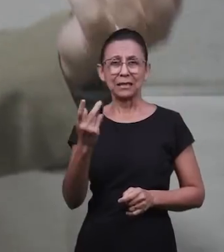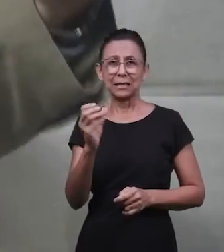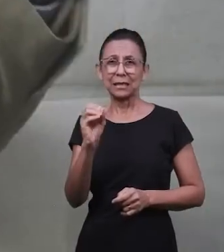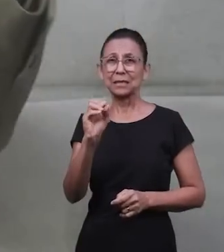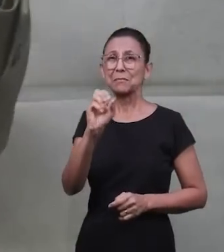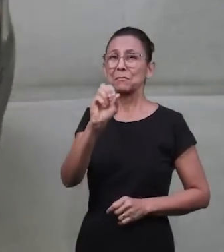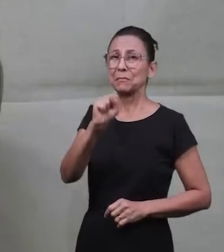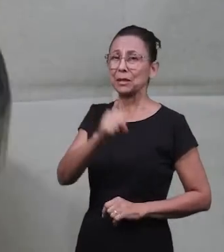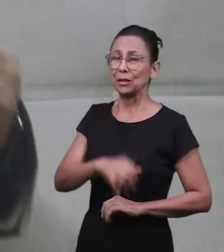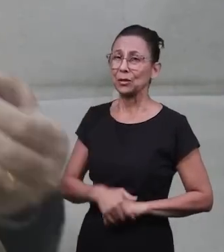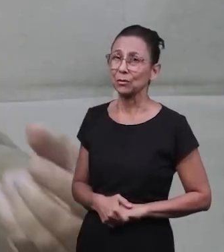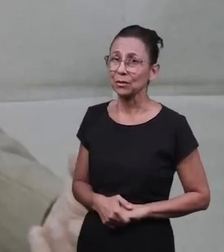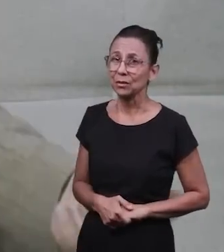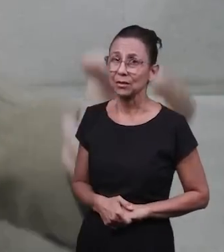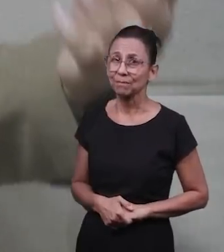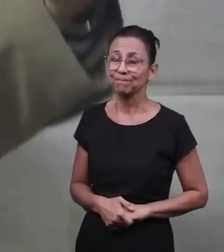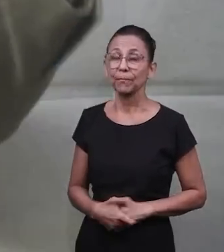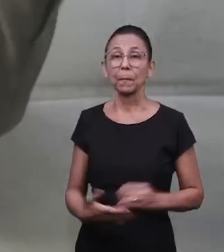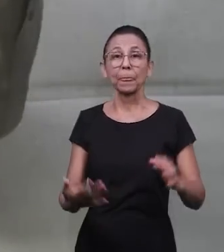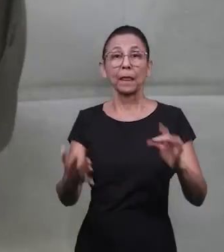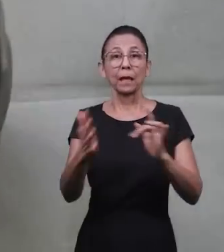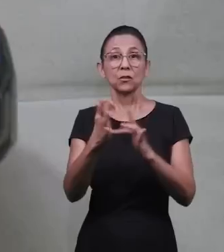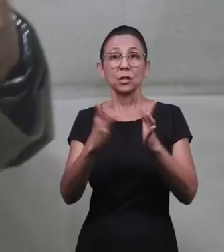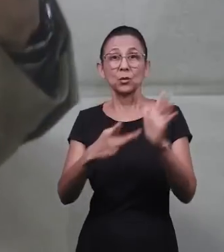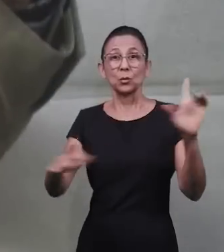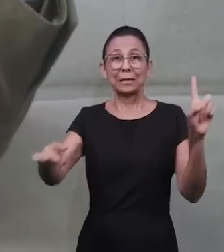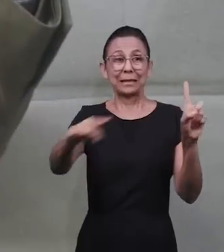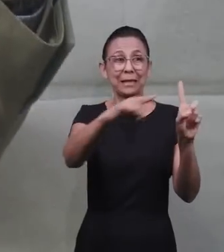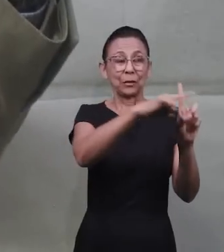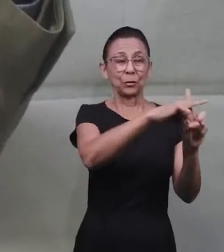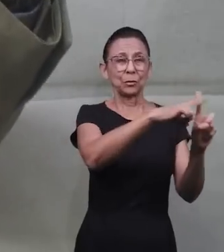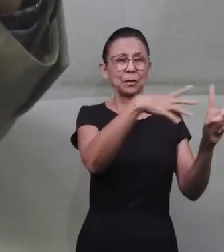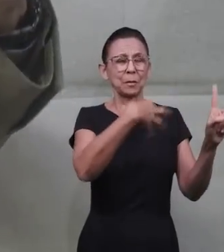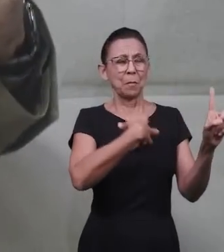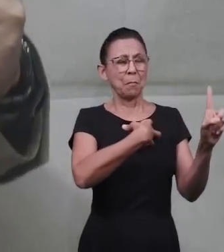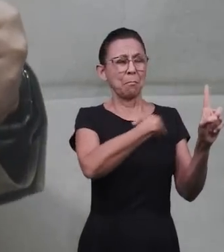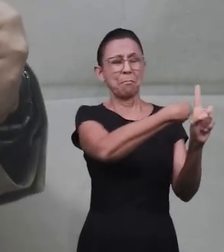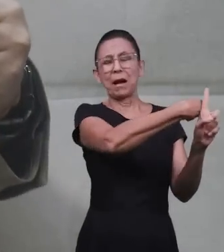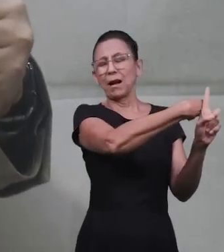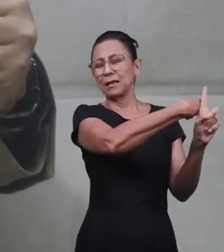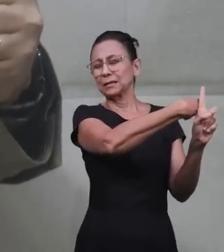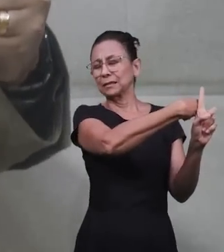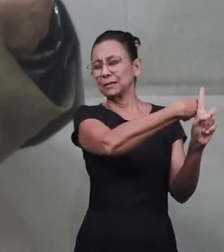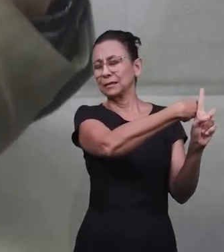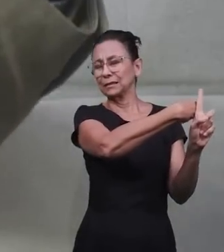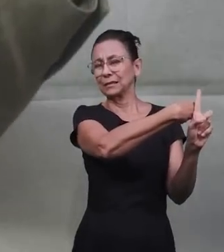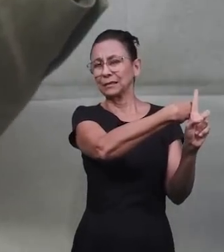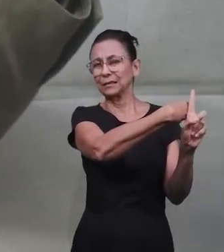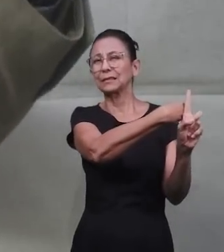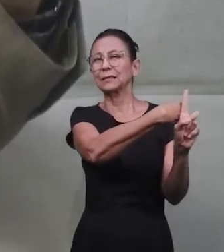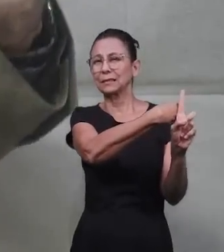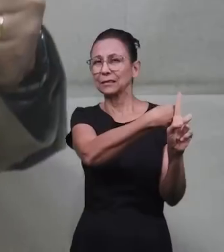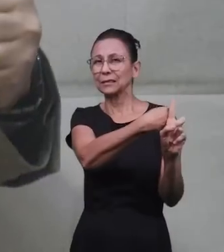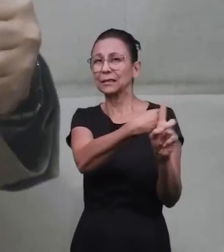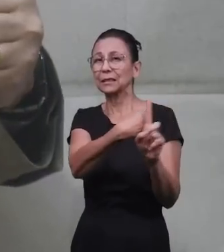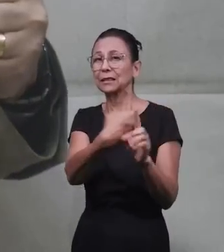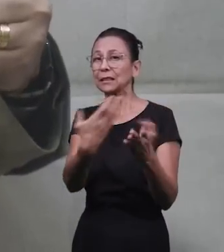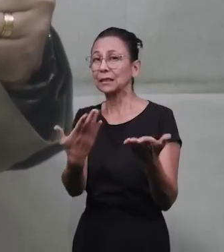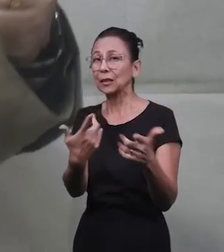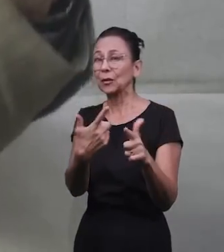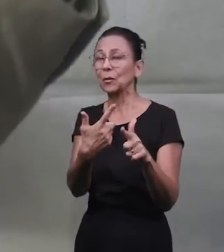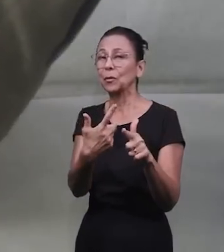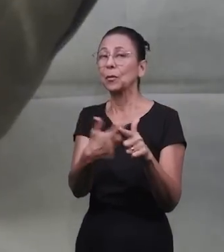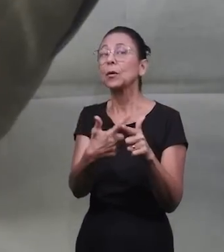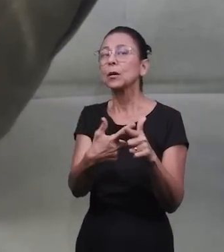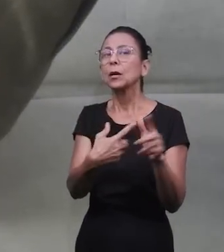as nossas amarguras, as nossas mazelas, porque o pecado machuca. O pecado, ele fere.